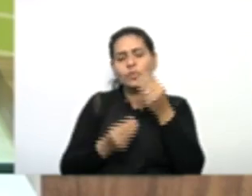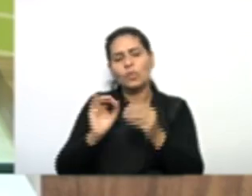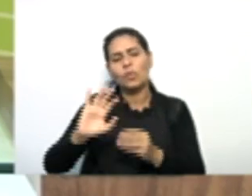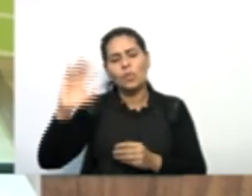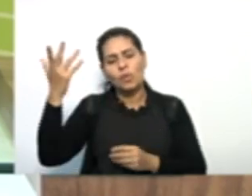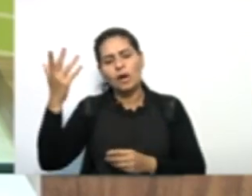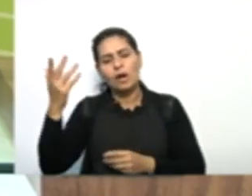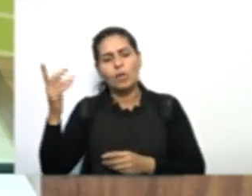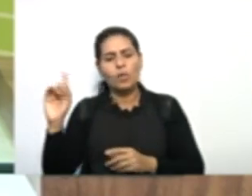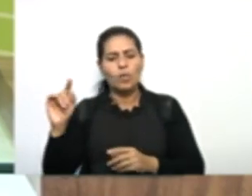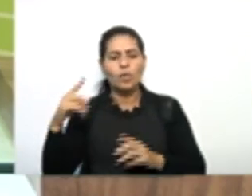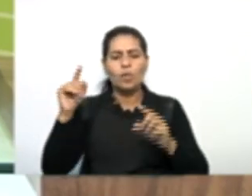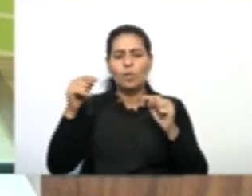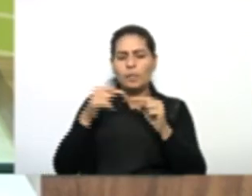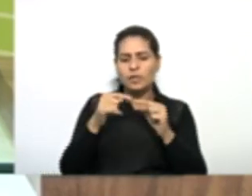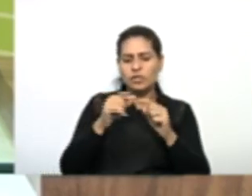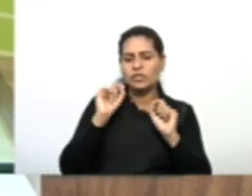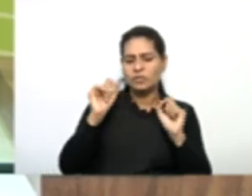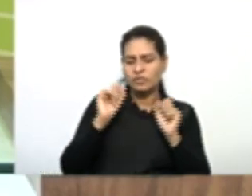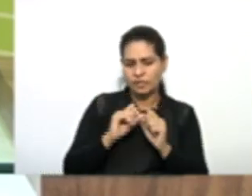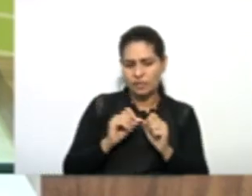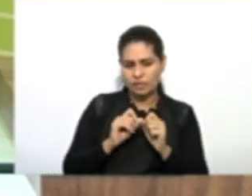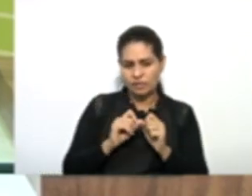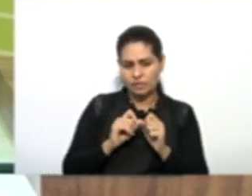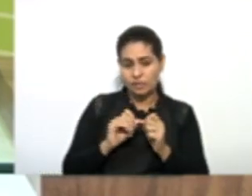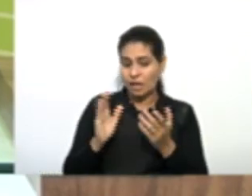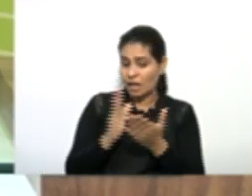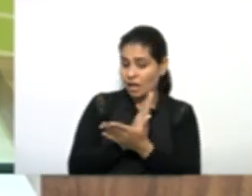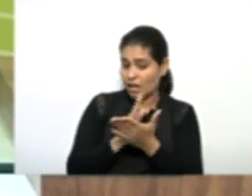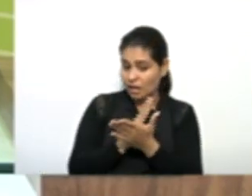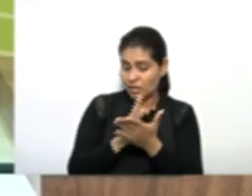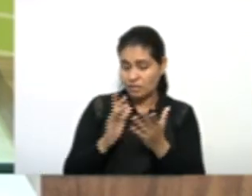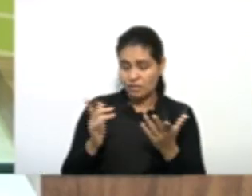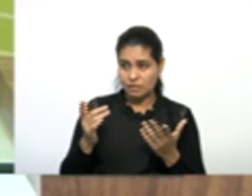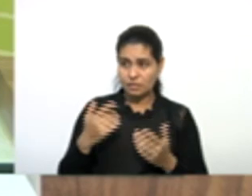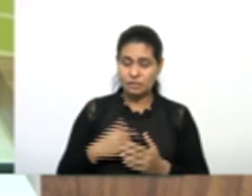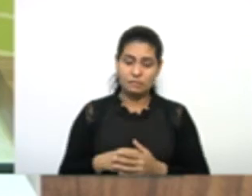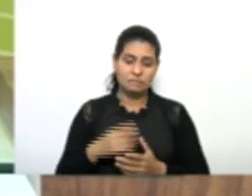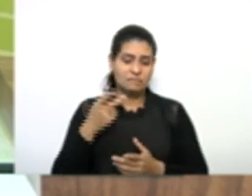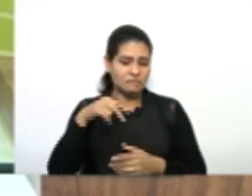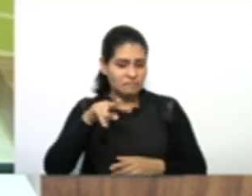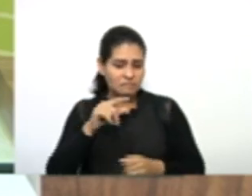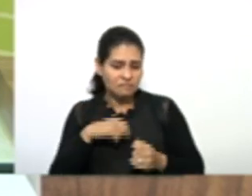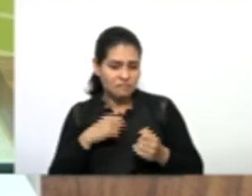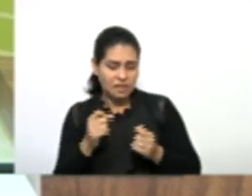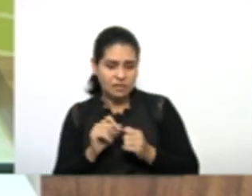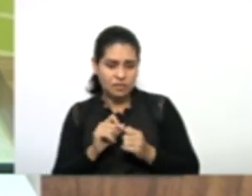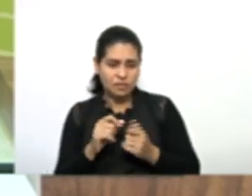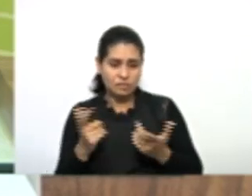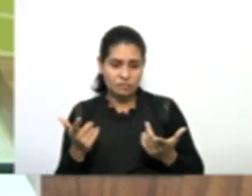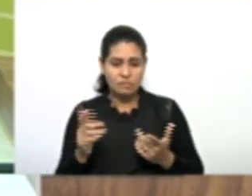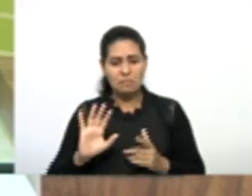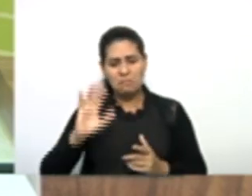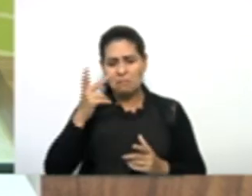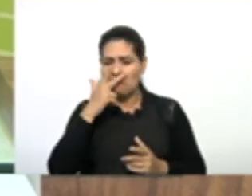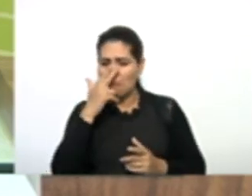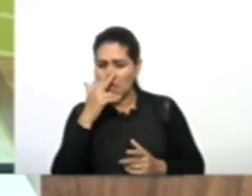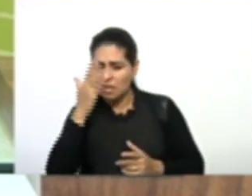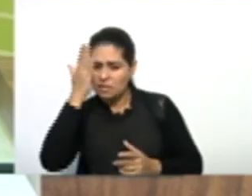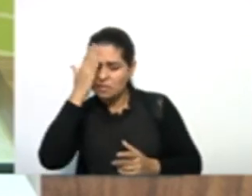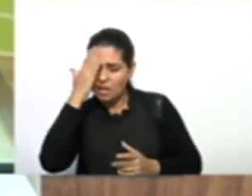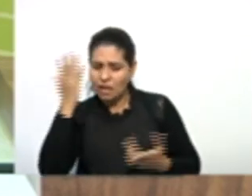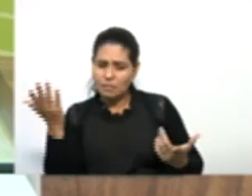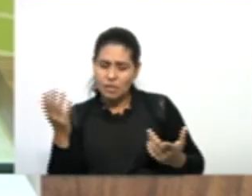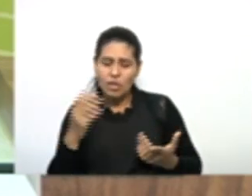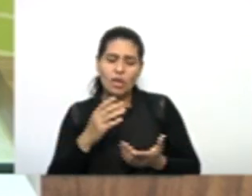seria essa jogada aí, né? Às vezes você vai estar numa situação que vai parecer que você está sendo